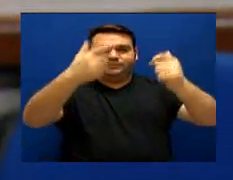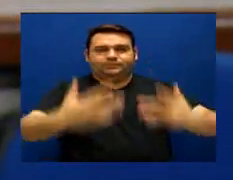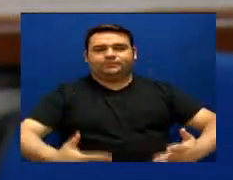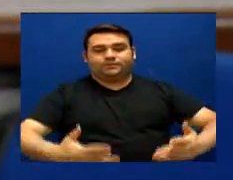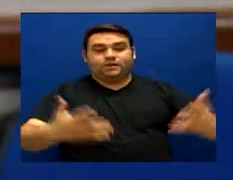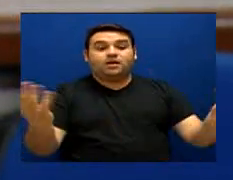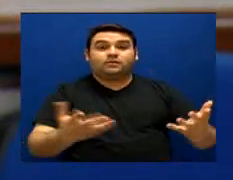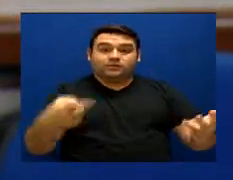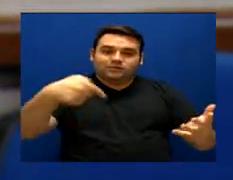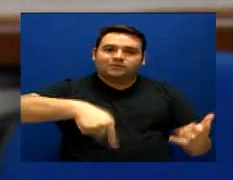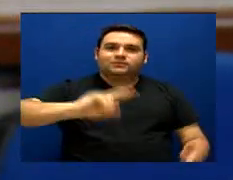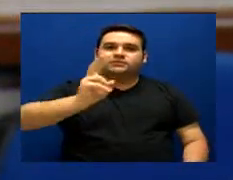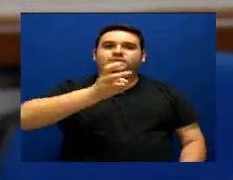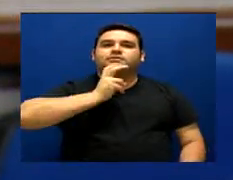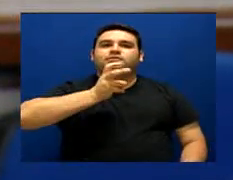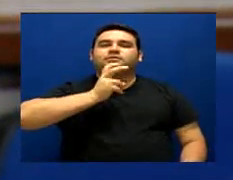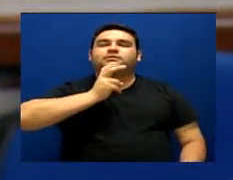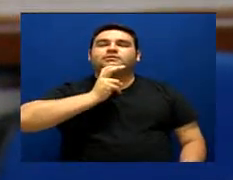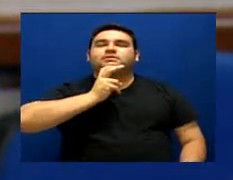que Sorocaba,